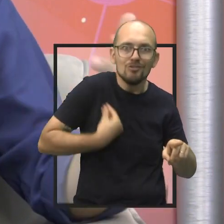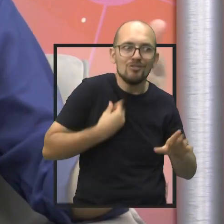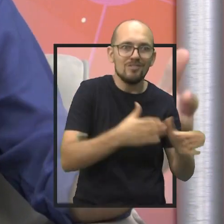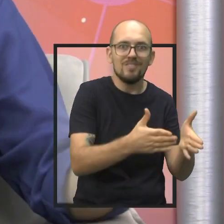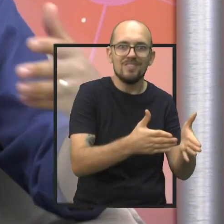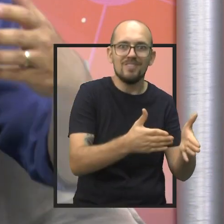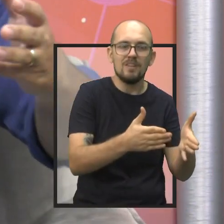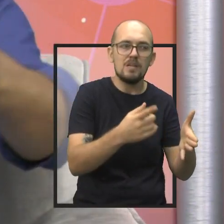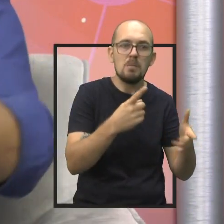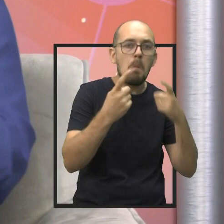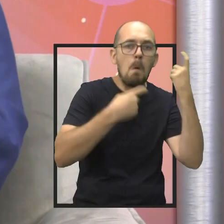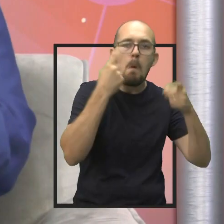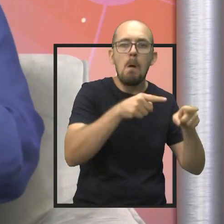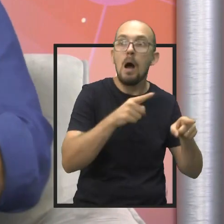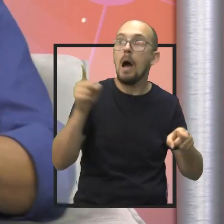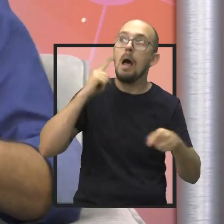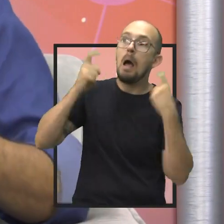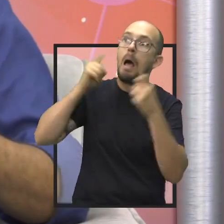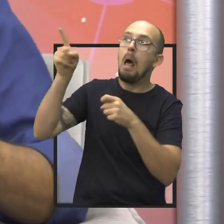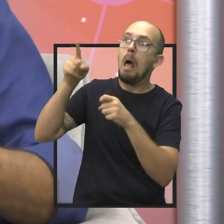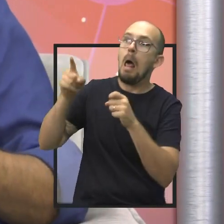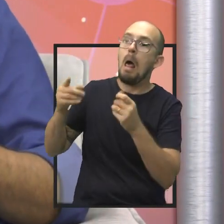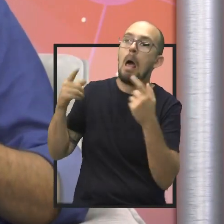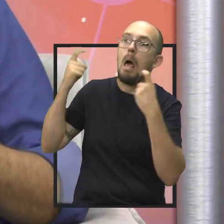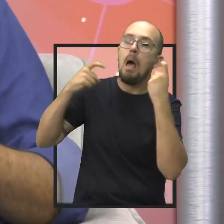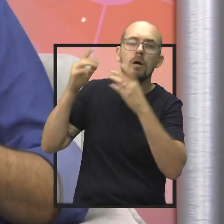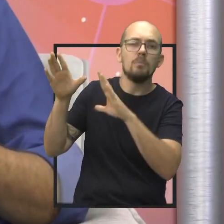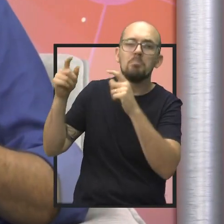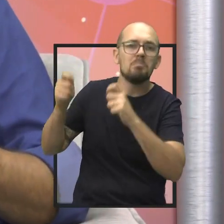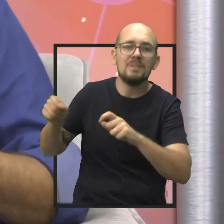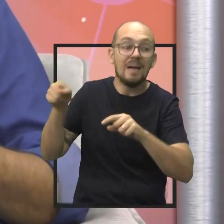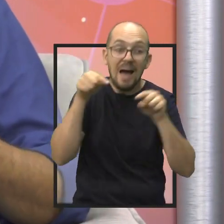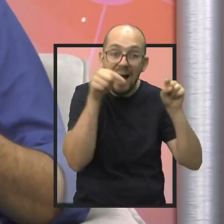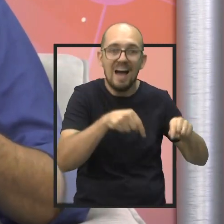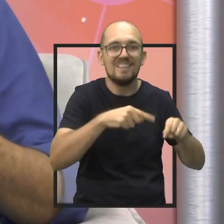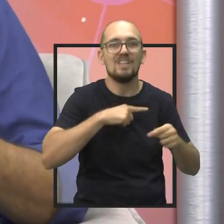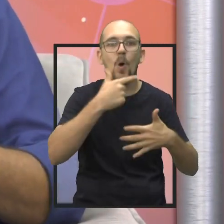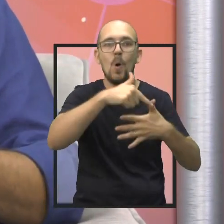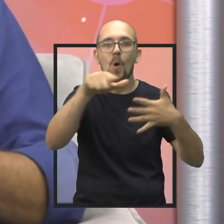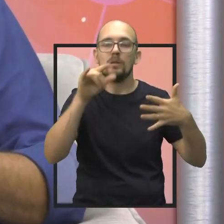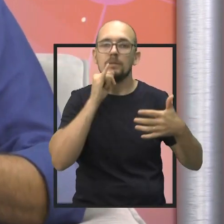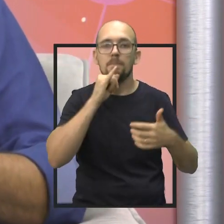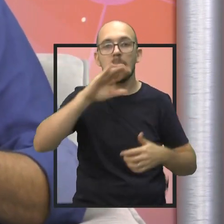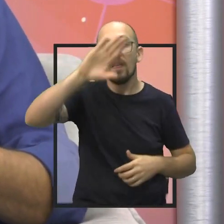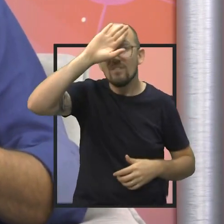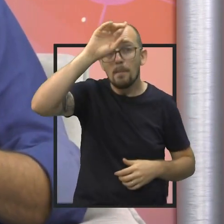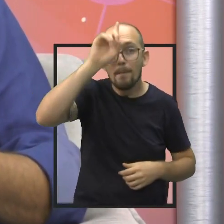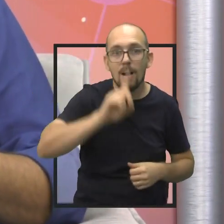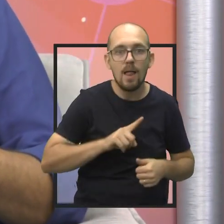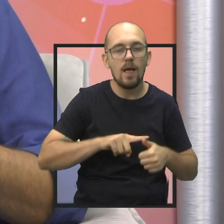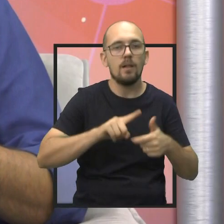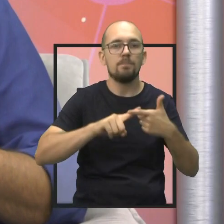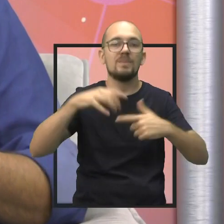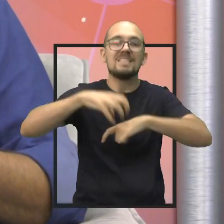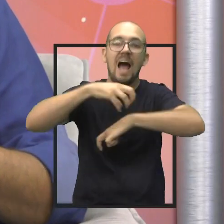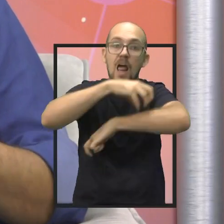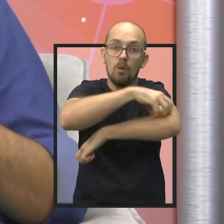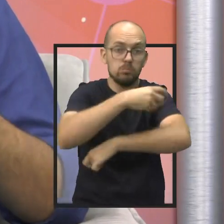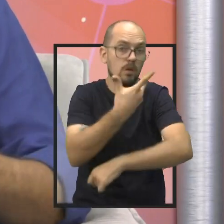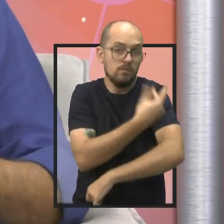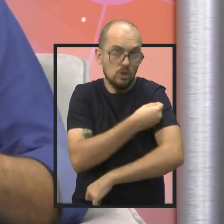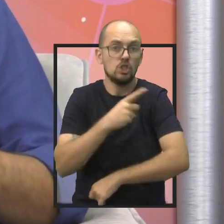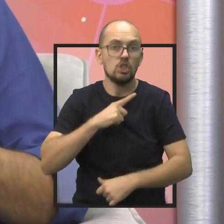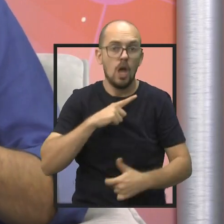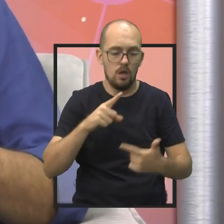mais medo dessas doenças próximas, como por exemplo o sarampo, a febre amarela, que são doenças que têm vacinas, né? A dengue